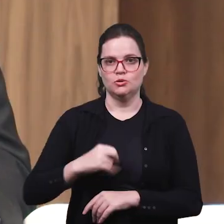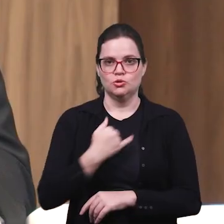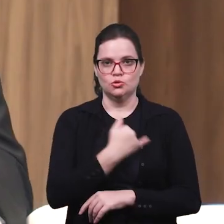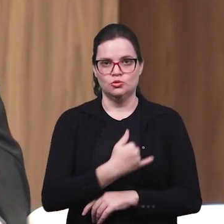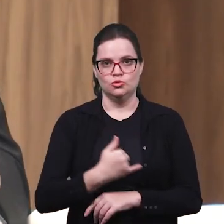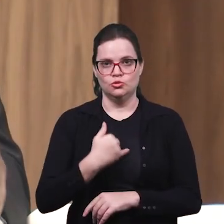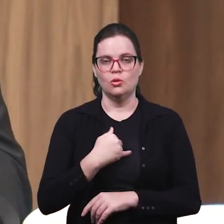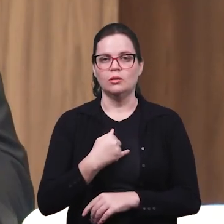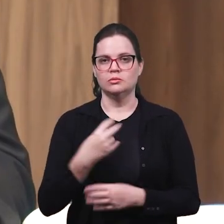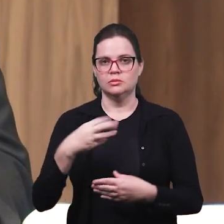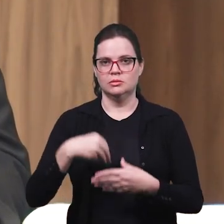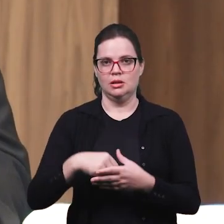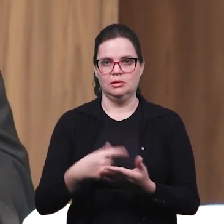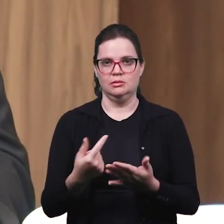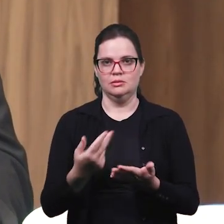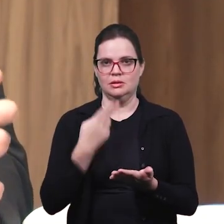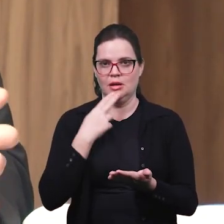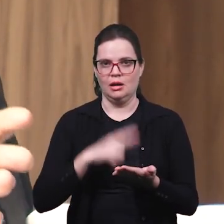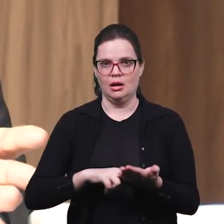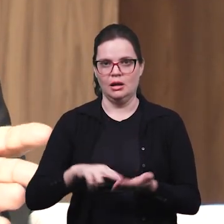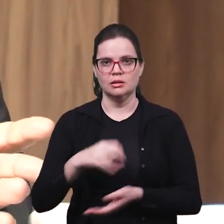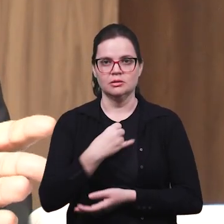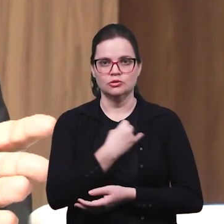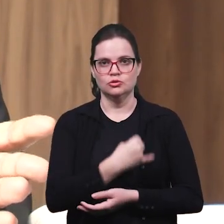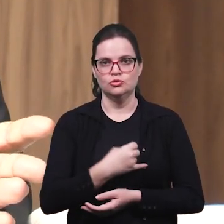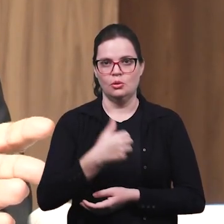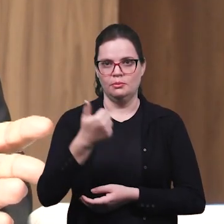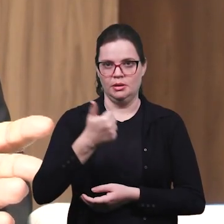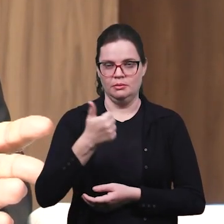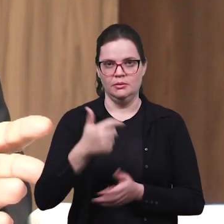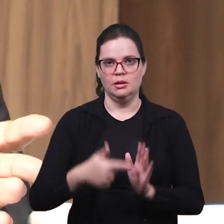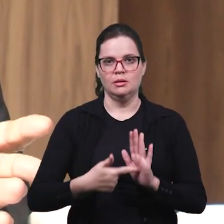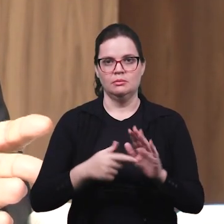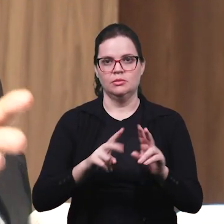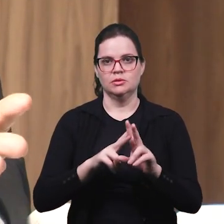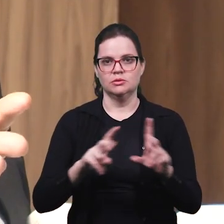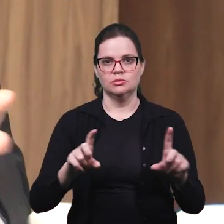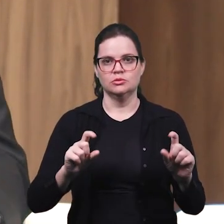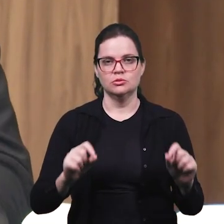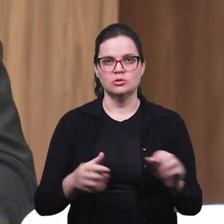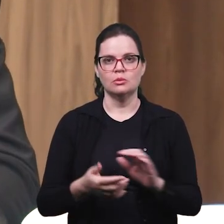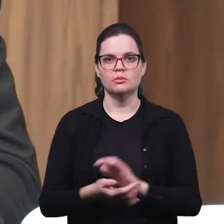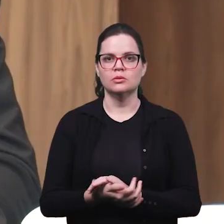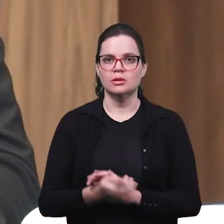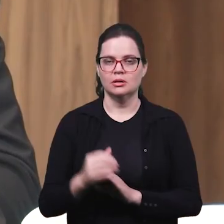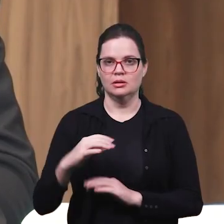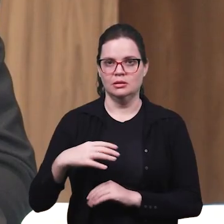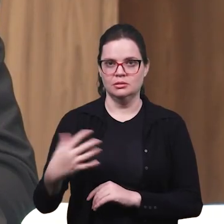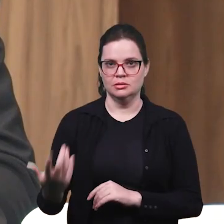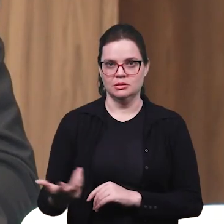ele fala sobre ele combate essa doutrina, falava que a salvação corpo é mal,